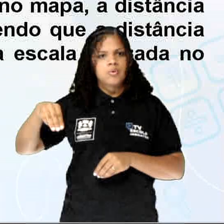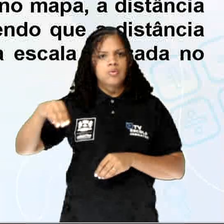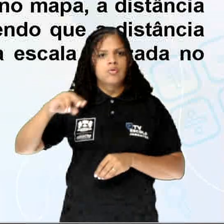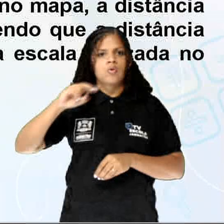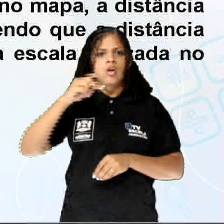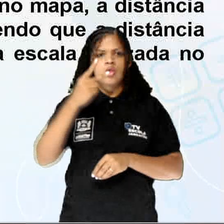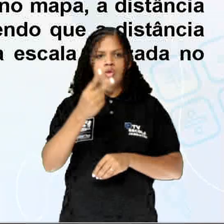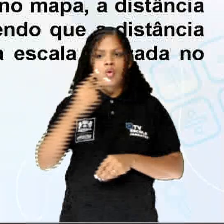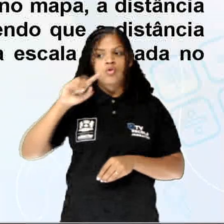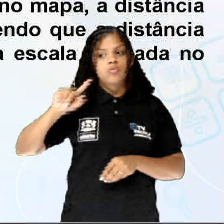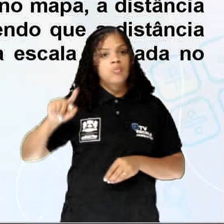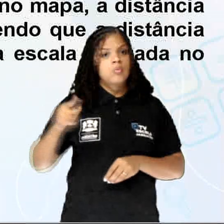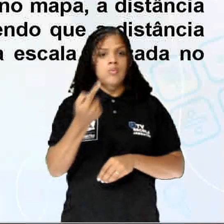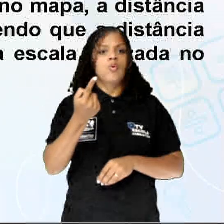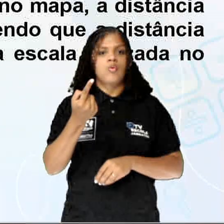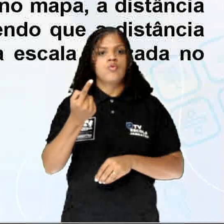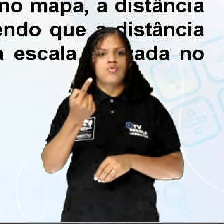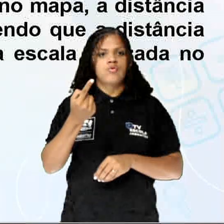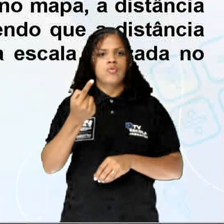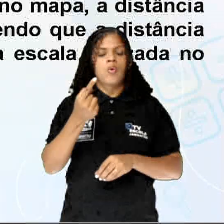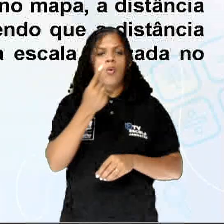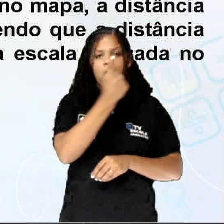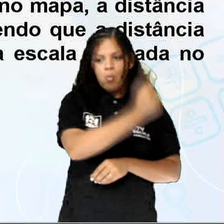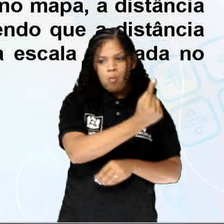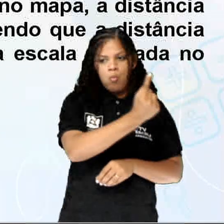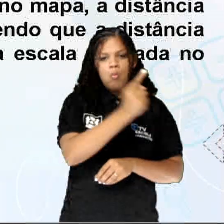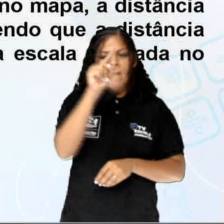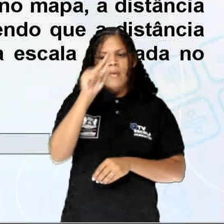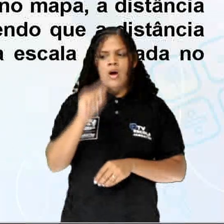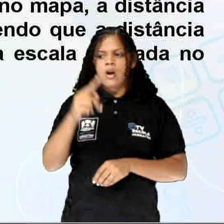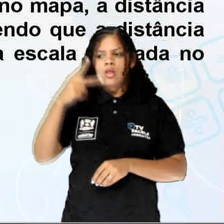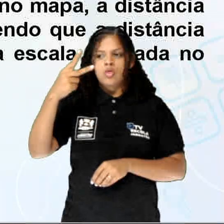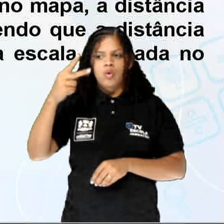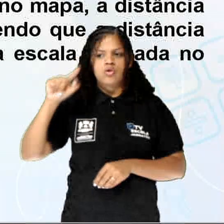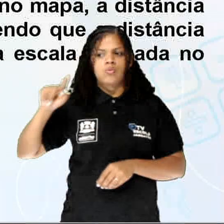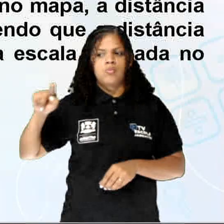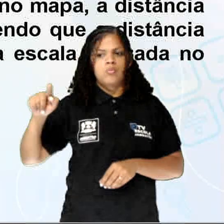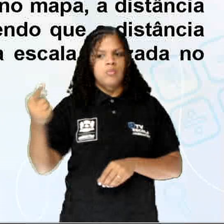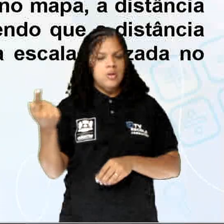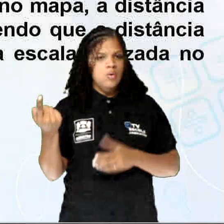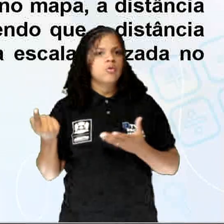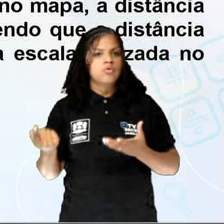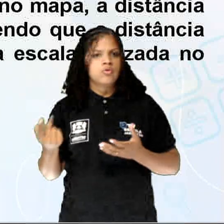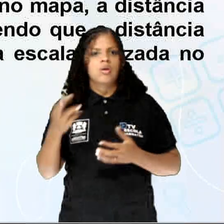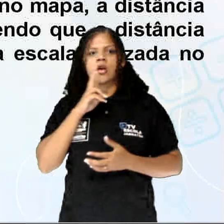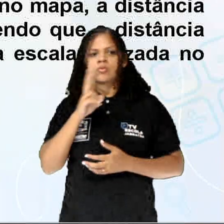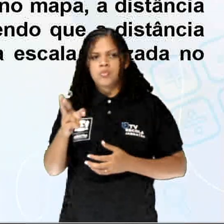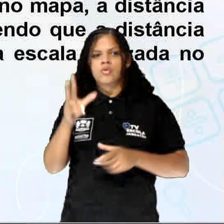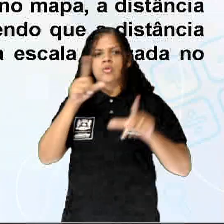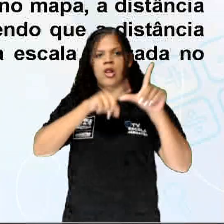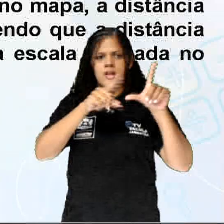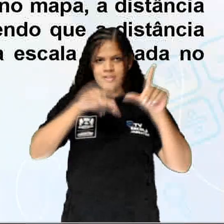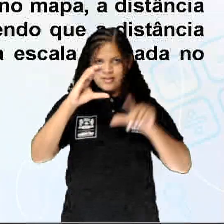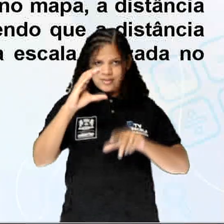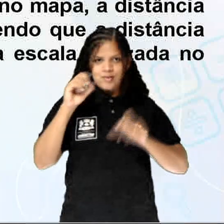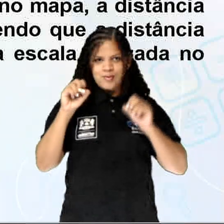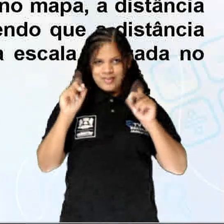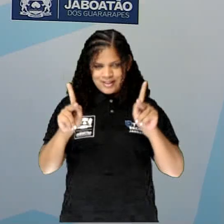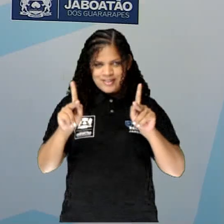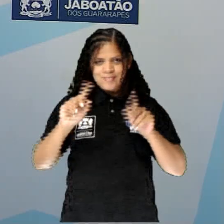quilômetro para centímetro, olha aí, eu vou ter que andar 5 casas multiplicando por 10. Ou seja, eu vou ter que inserir 5 zeros